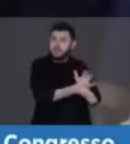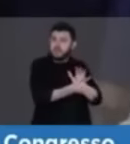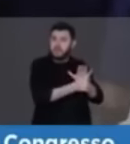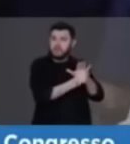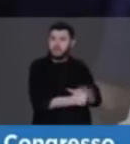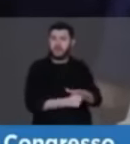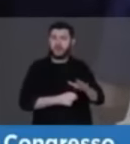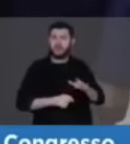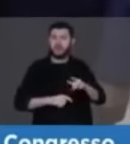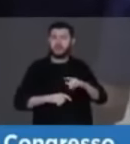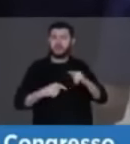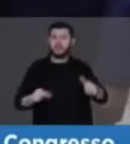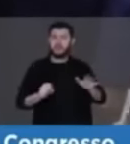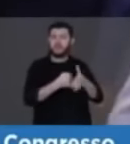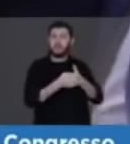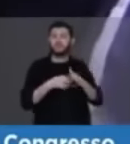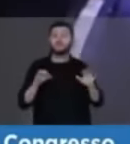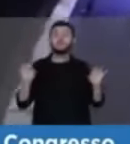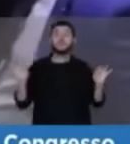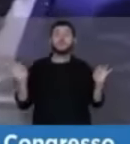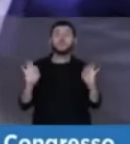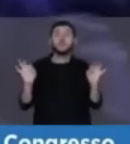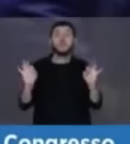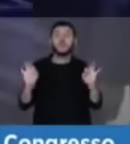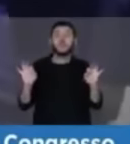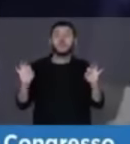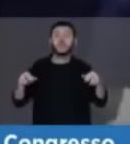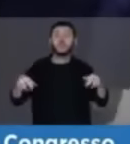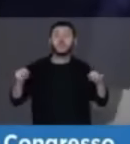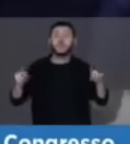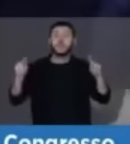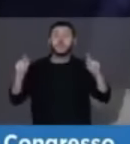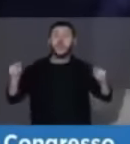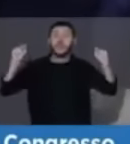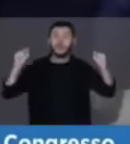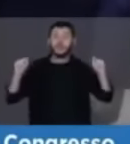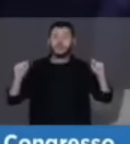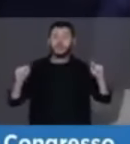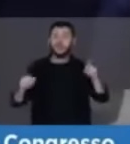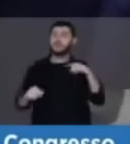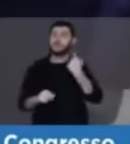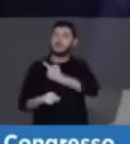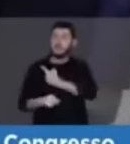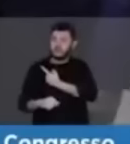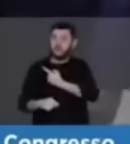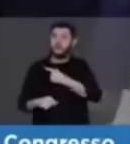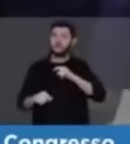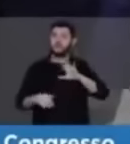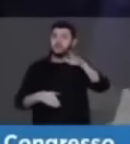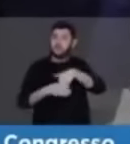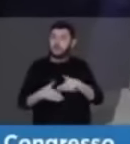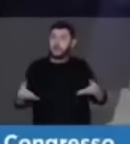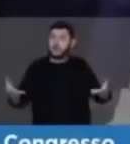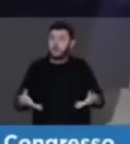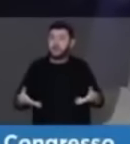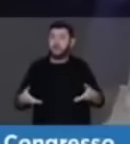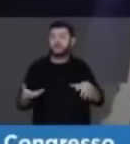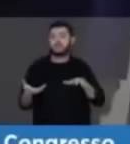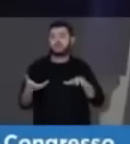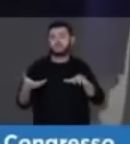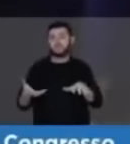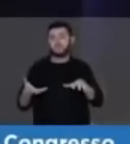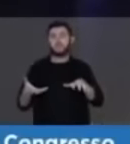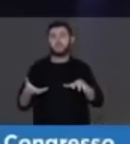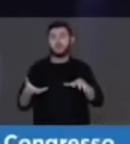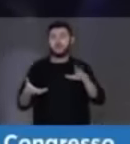noite aqui este o que estamos votando agora foi decidido por este congresso Talvez o deputado